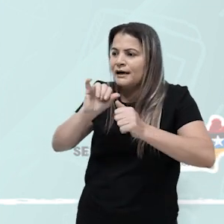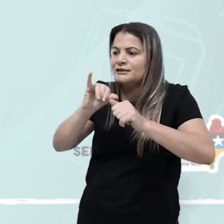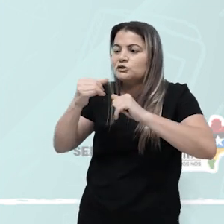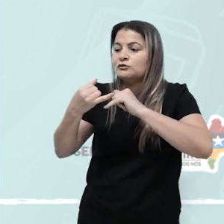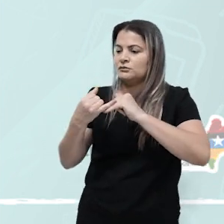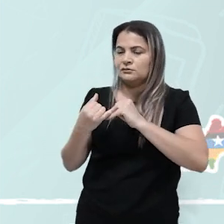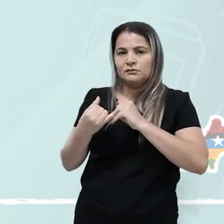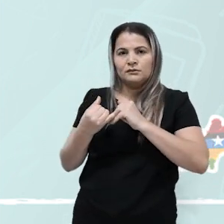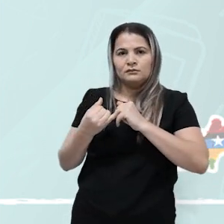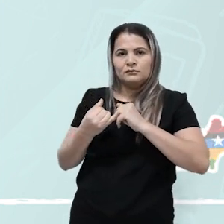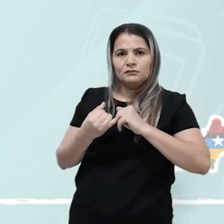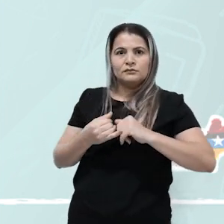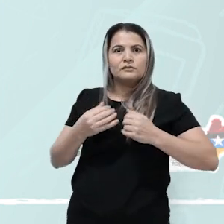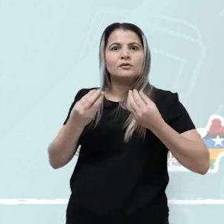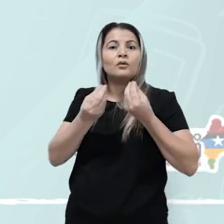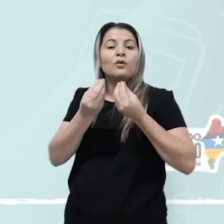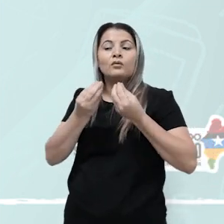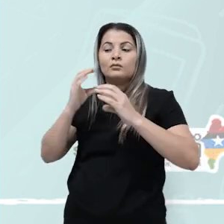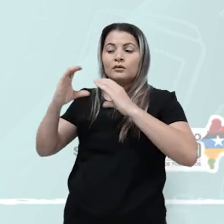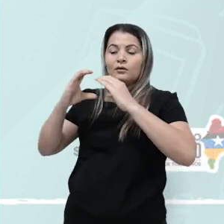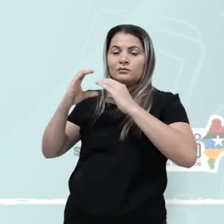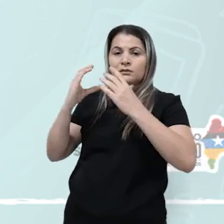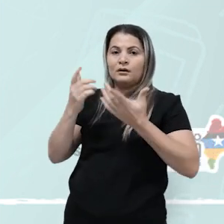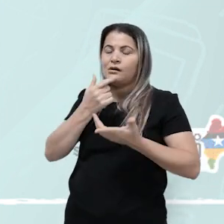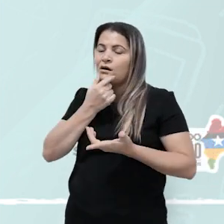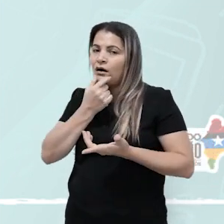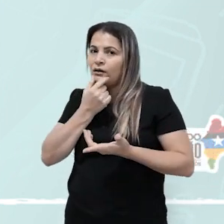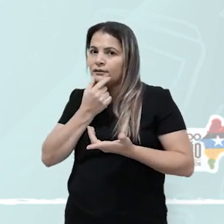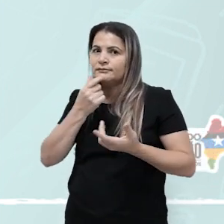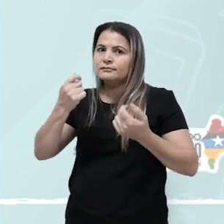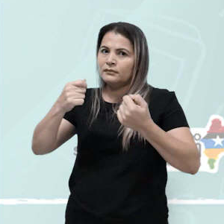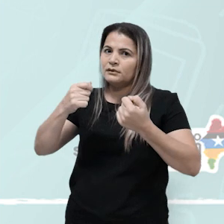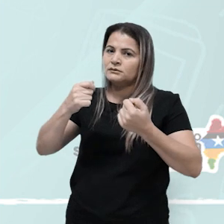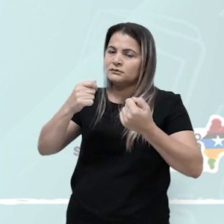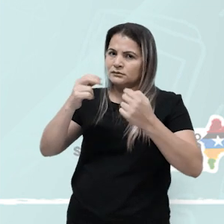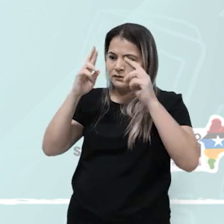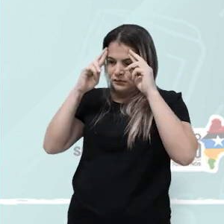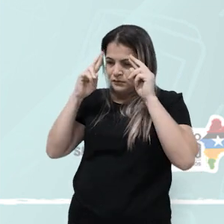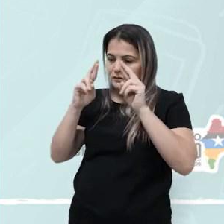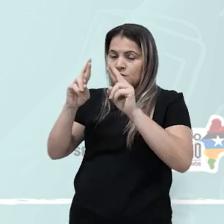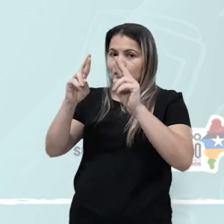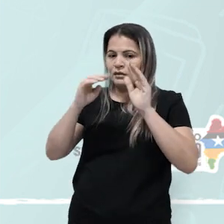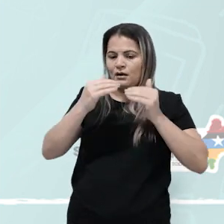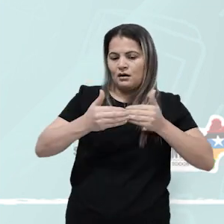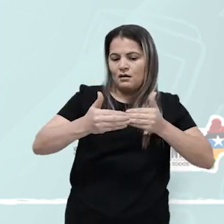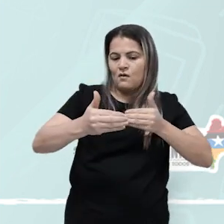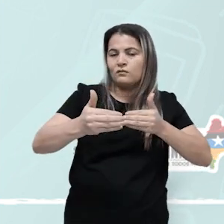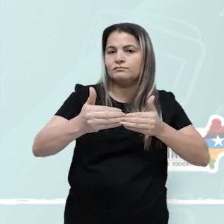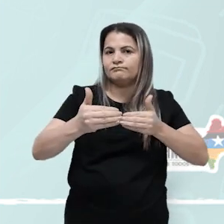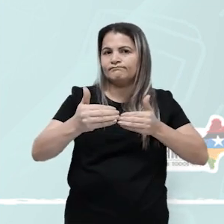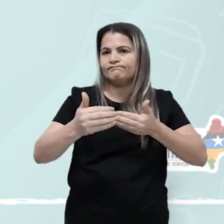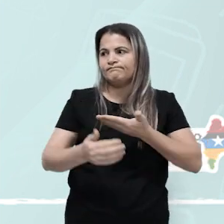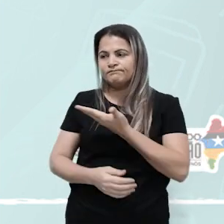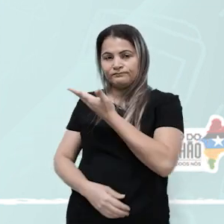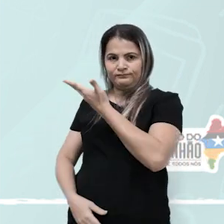em inglês ou quando você for se comunicar em inglês, você vai ter que tentar respeitar essa ordem,